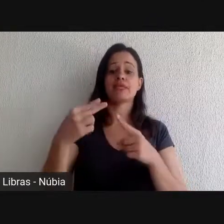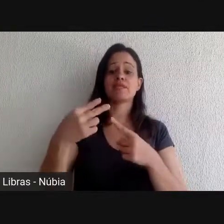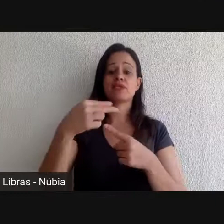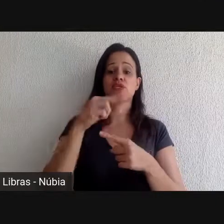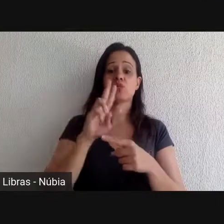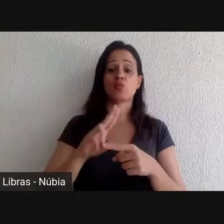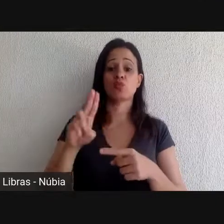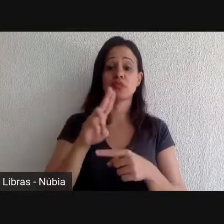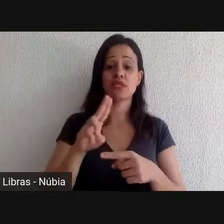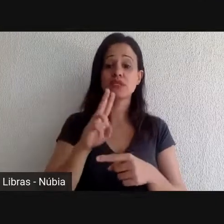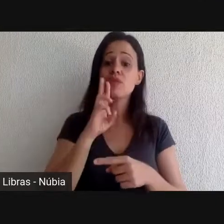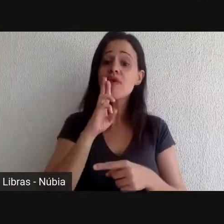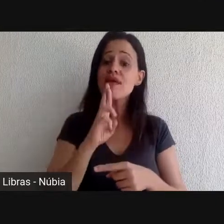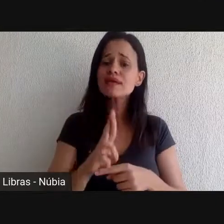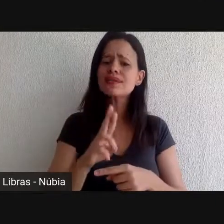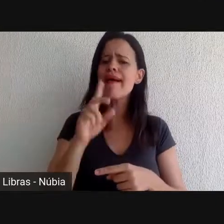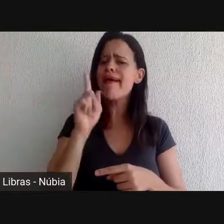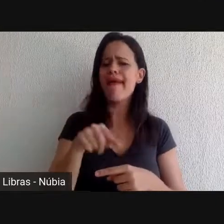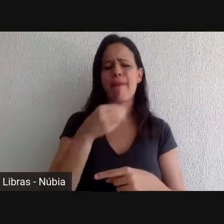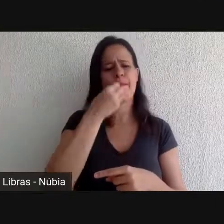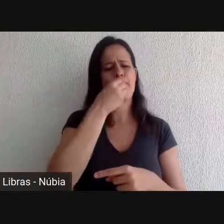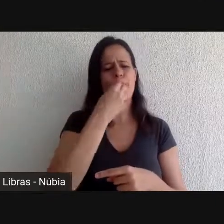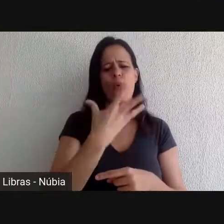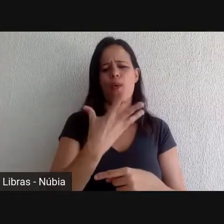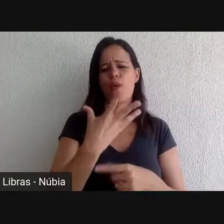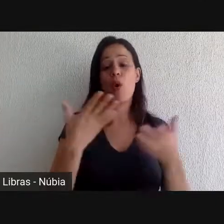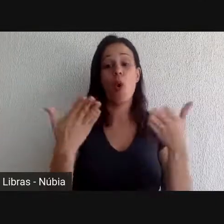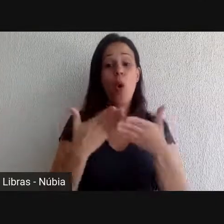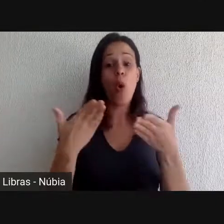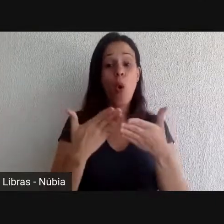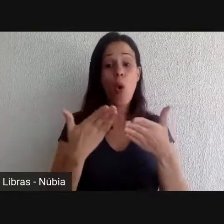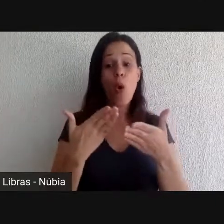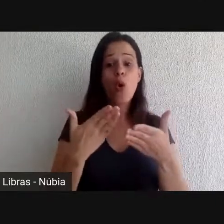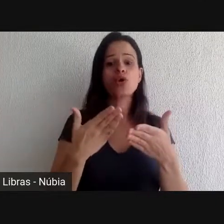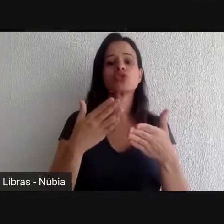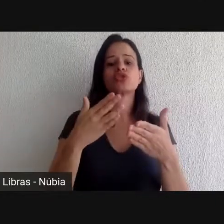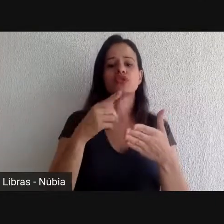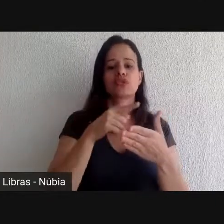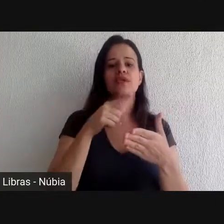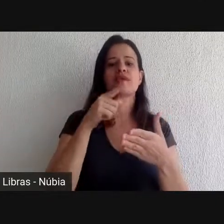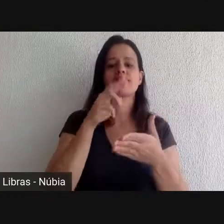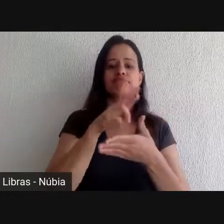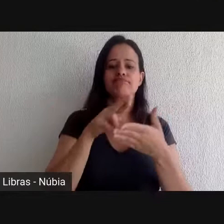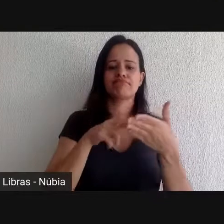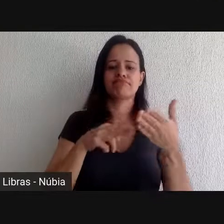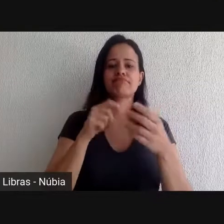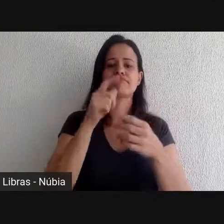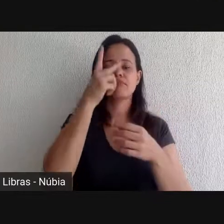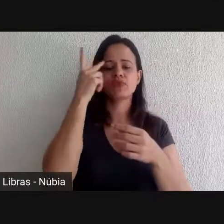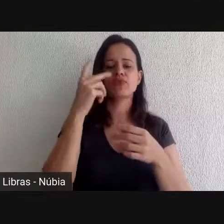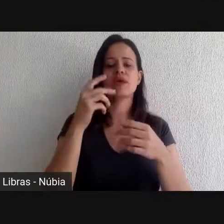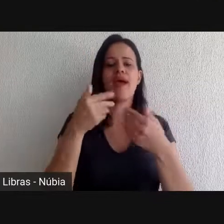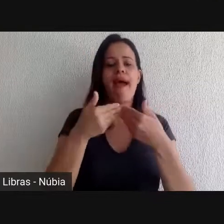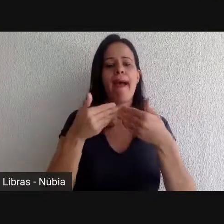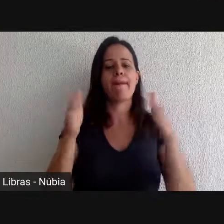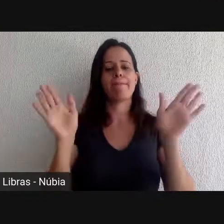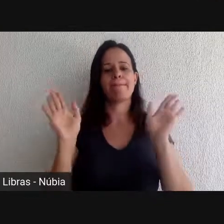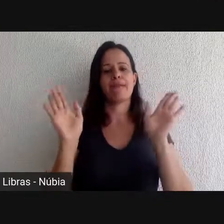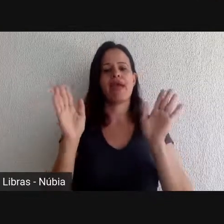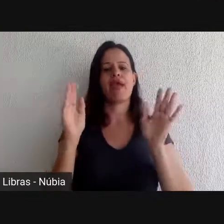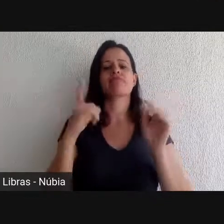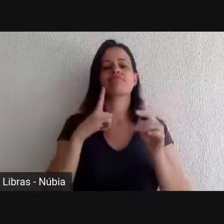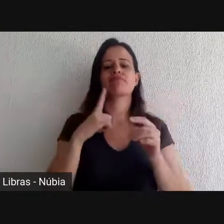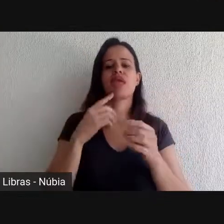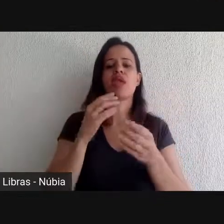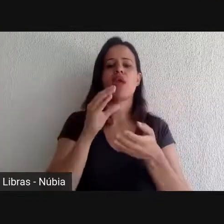dos resultados é muito boa. Hoje, o relator do projeto ele é bastante aberto ao debate e à recepção de contribuições